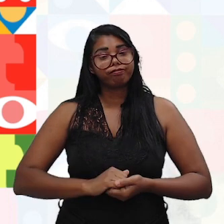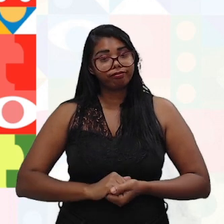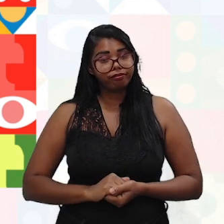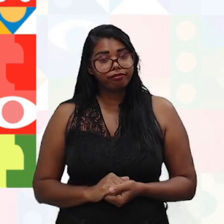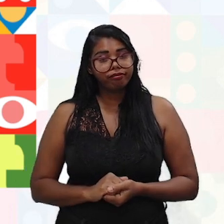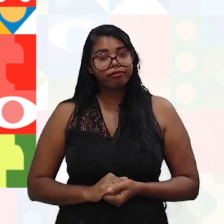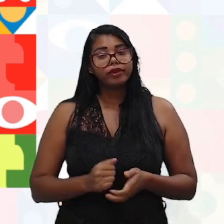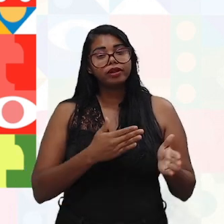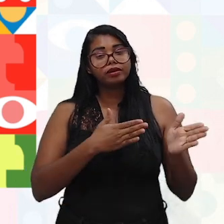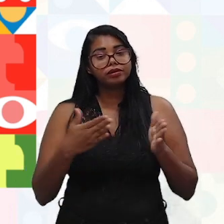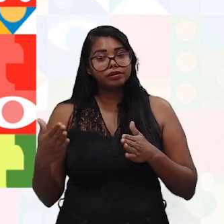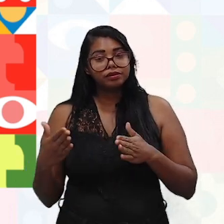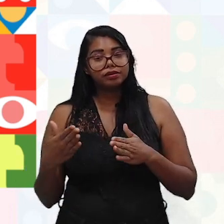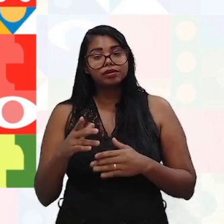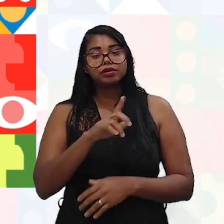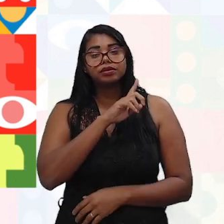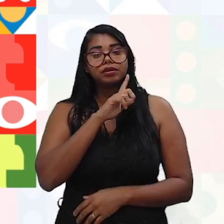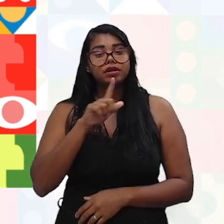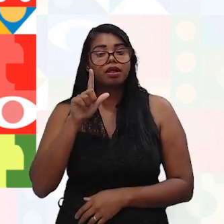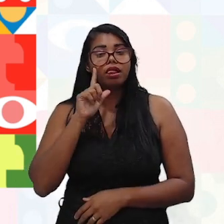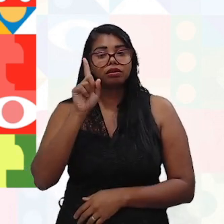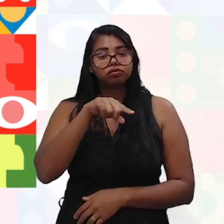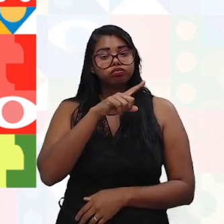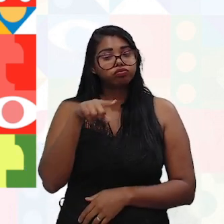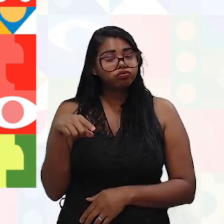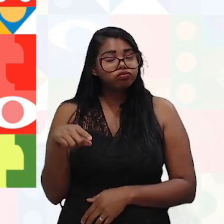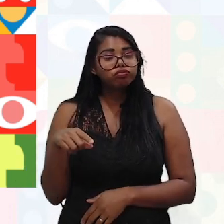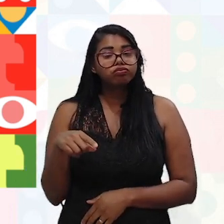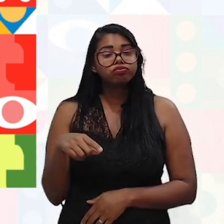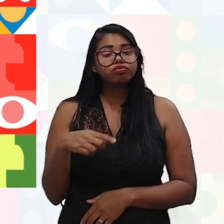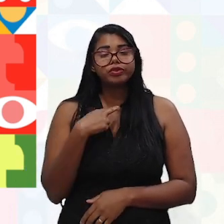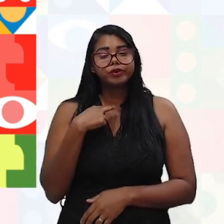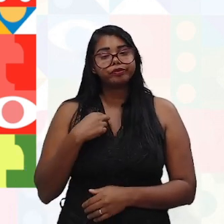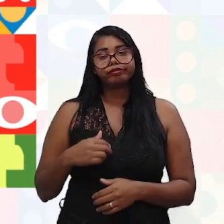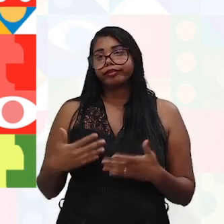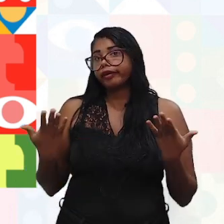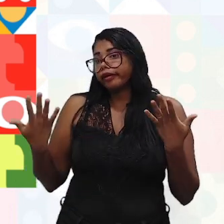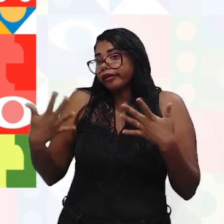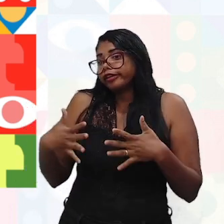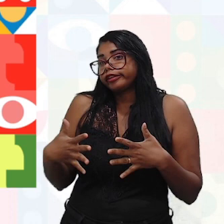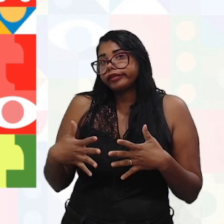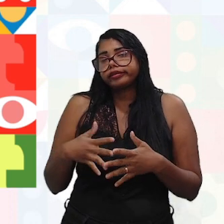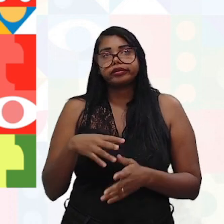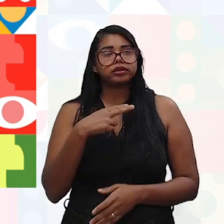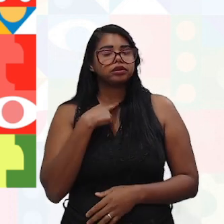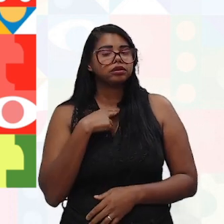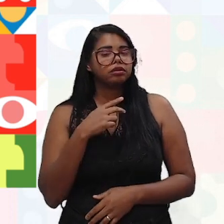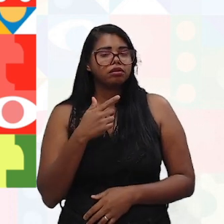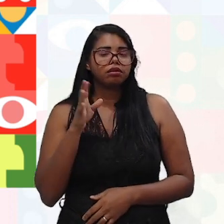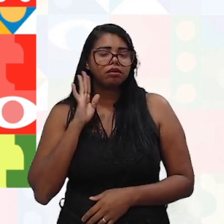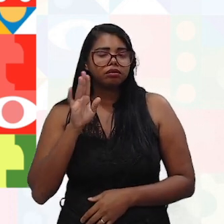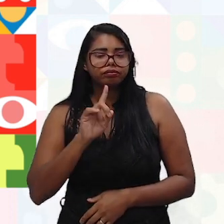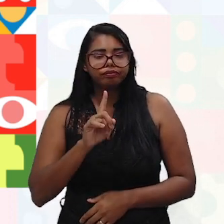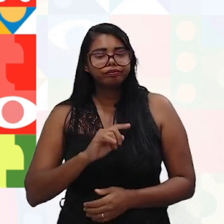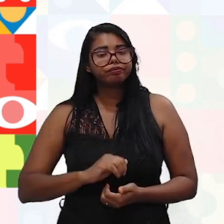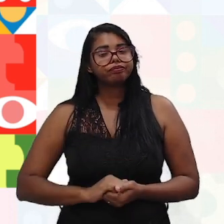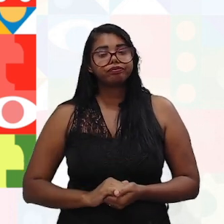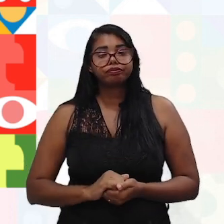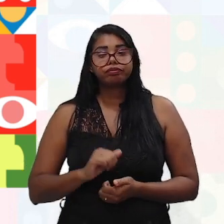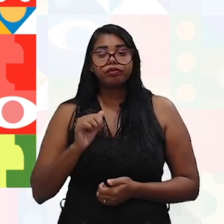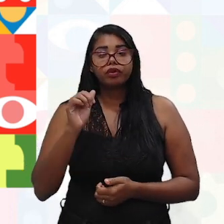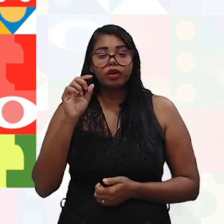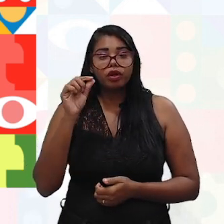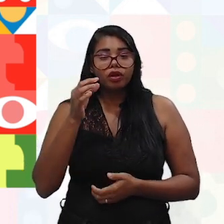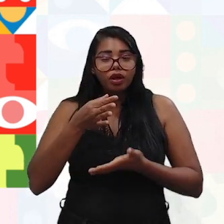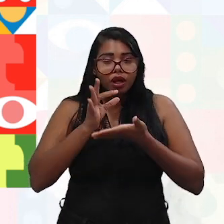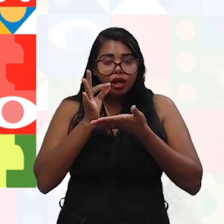de procedimento, aqui a gente não pode fazer isso, que chatice, não é legal. Gente, vai cair um pouquinho de